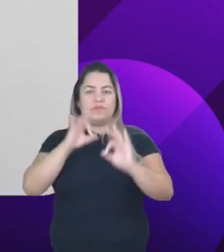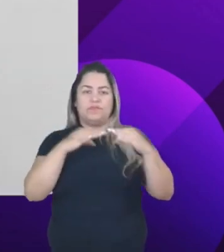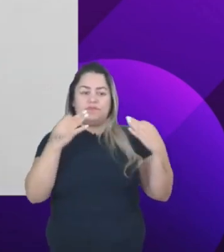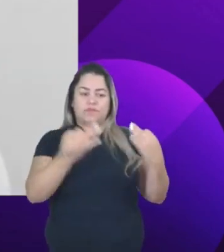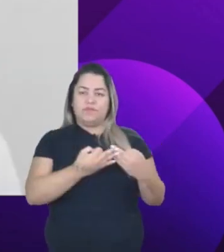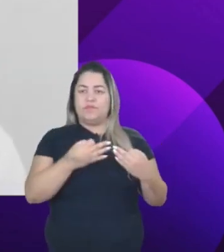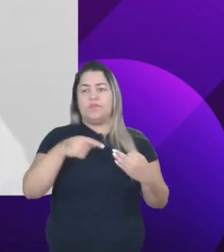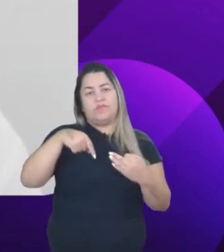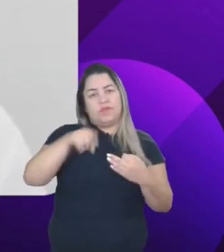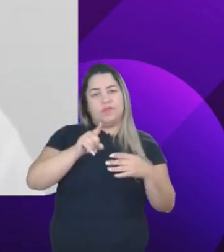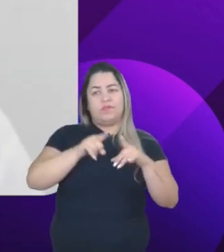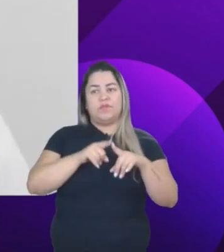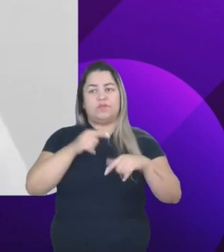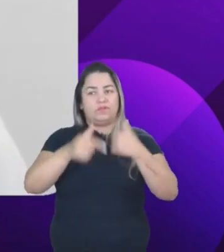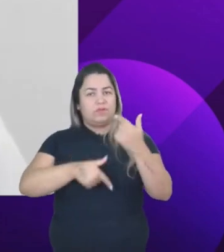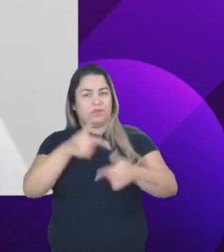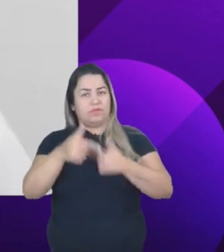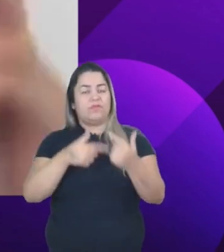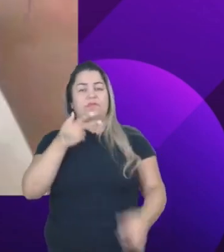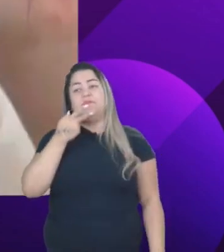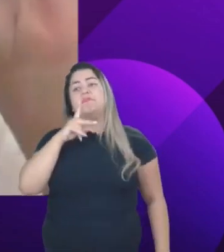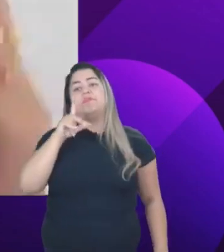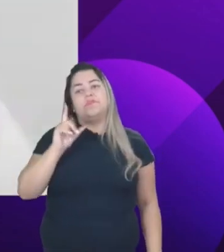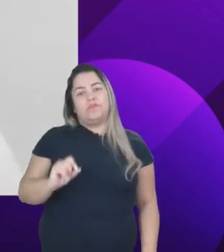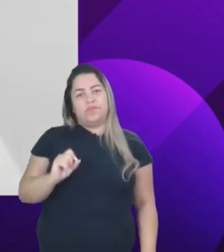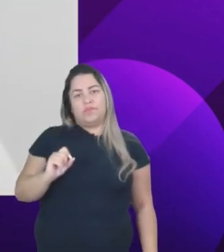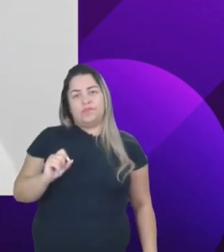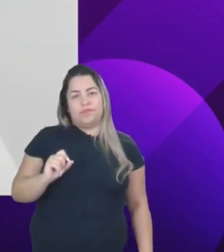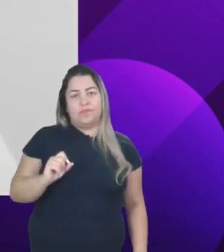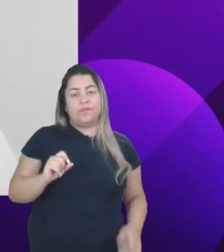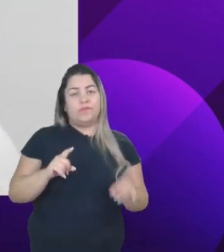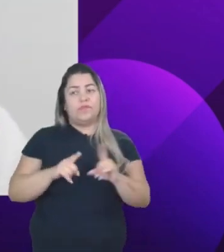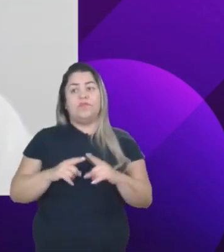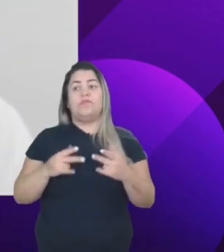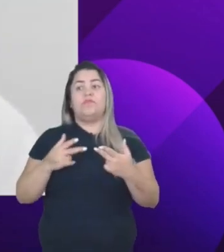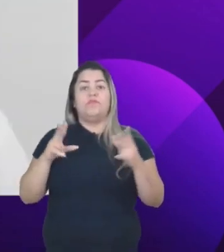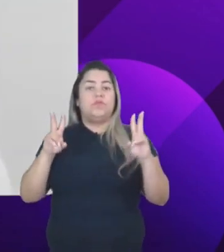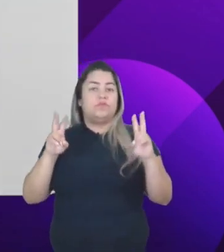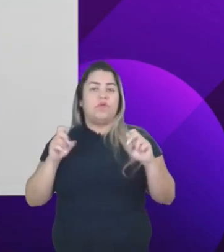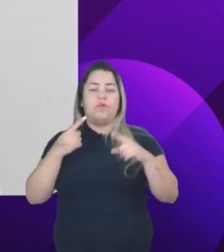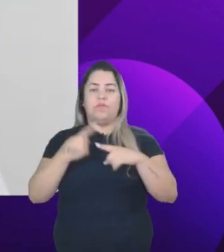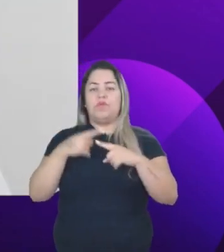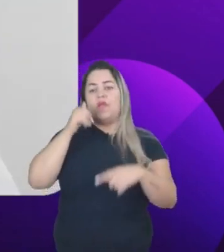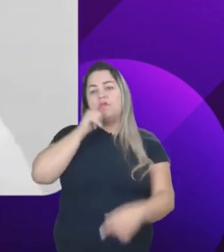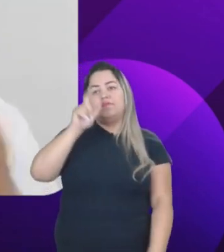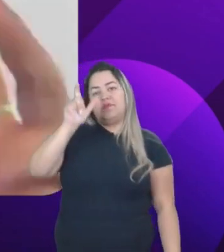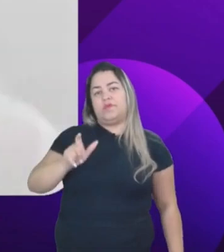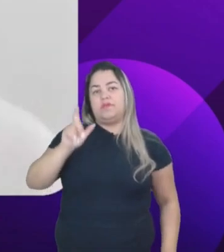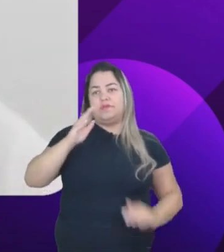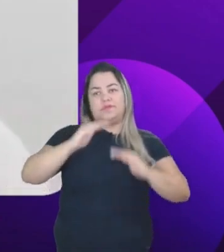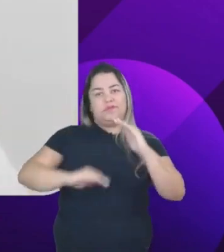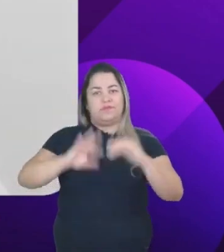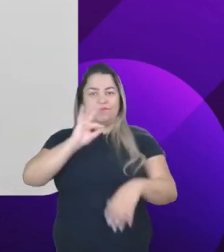muito do seu trabalho? Porque é isso que, digamos assim, justifica, com muitas aspas, por que aquela mulher vai receber menos? Porque